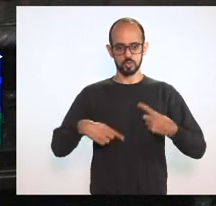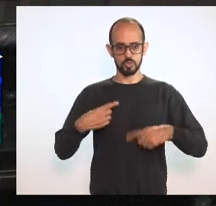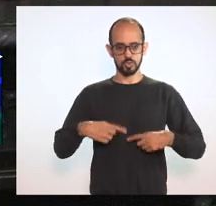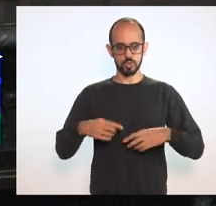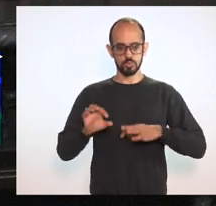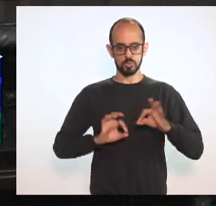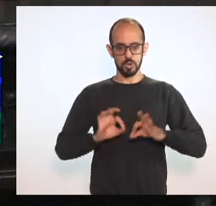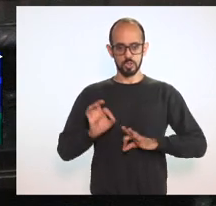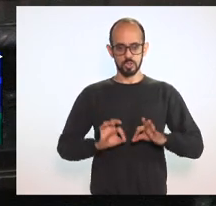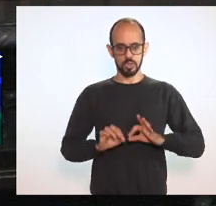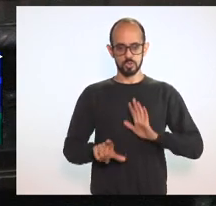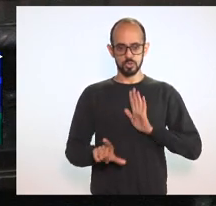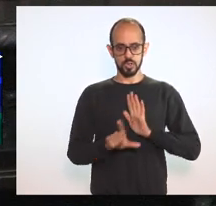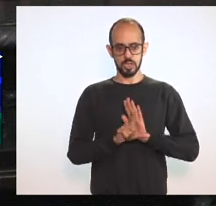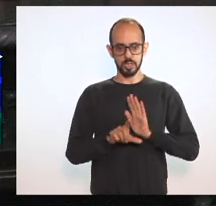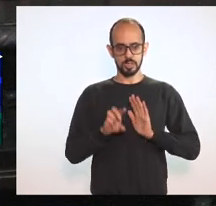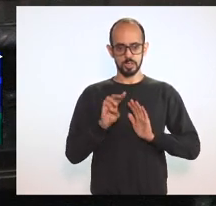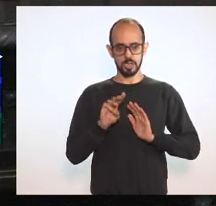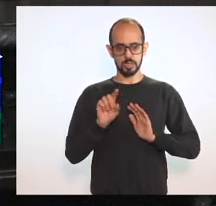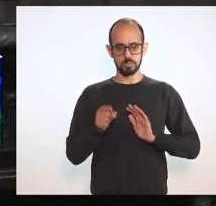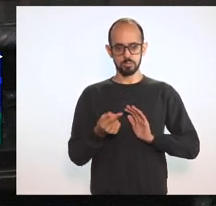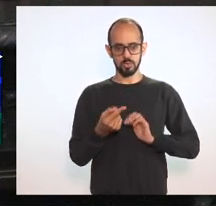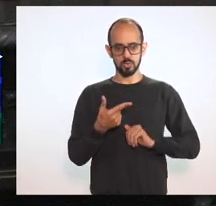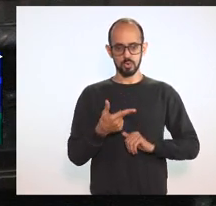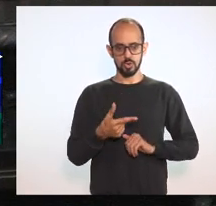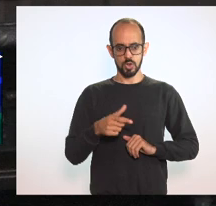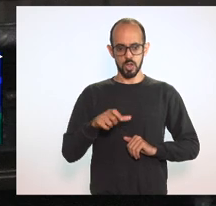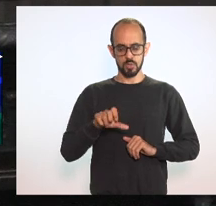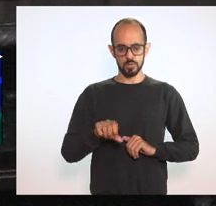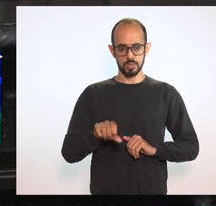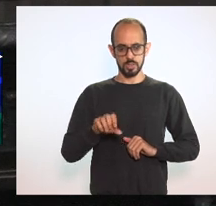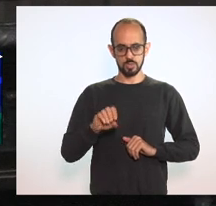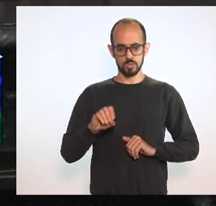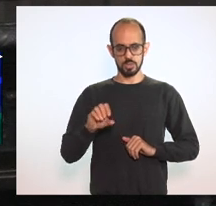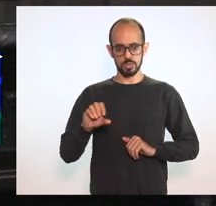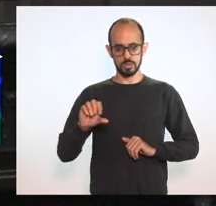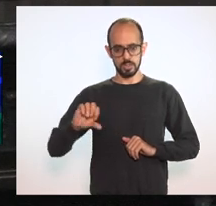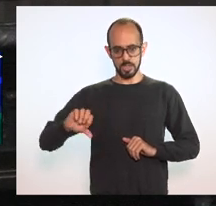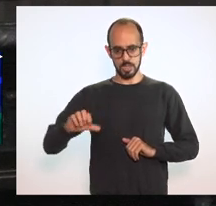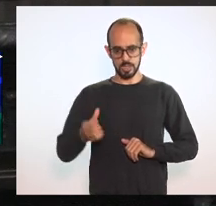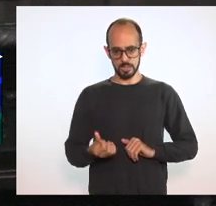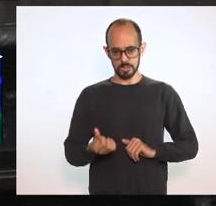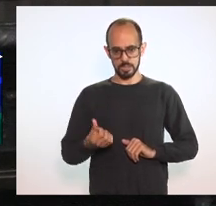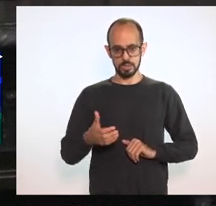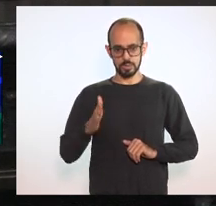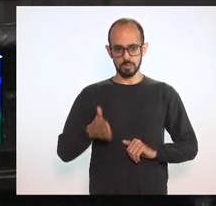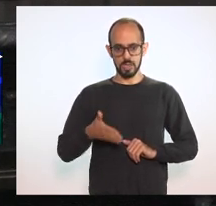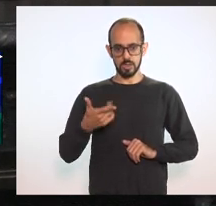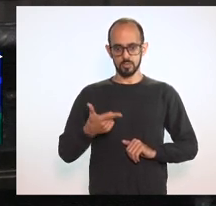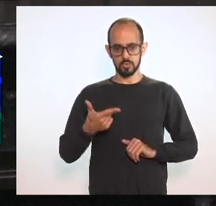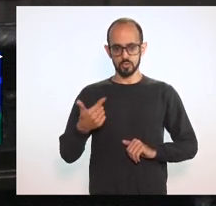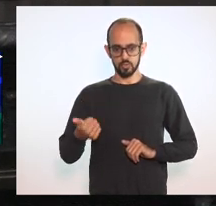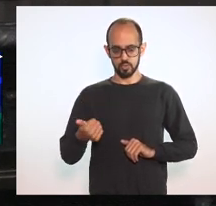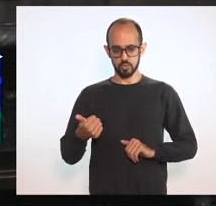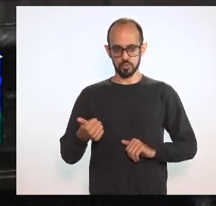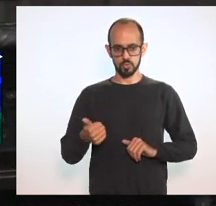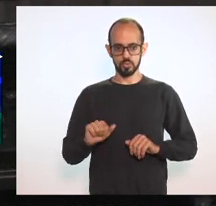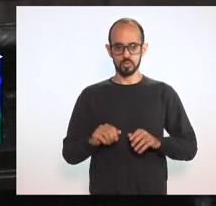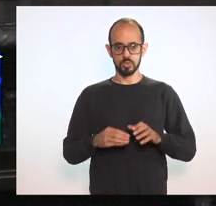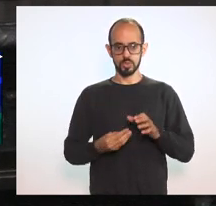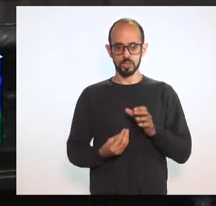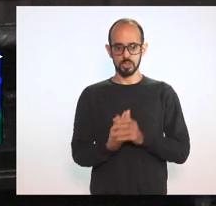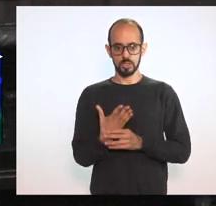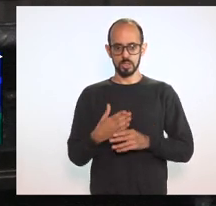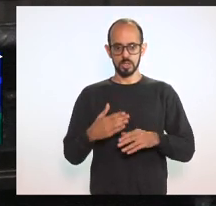nº 3.906 de 2021 de autoria do Poder Executivo que institui excepcionalmente